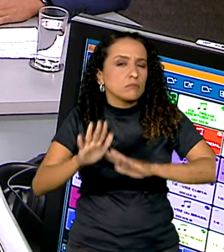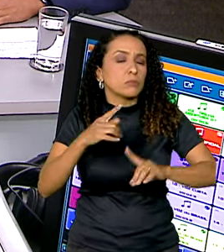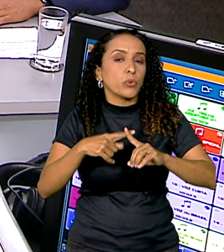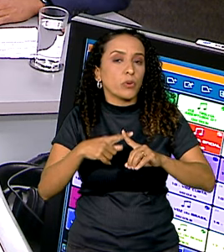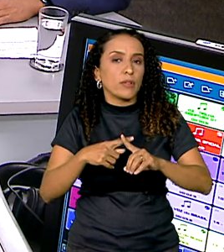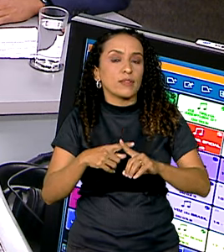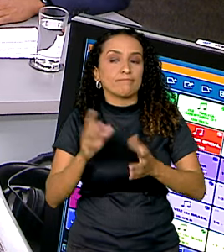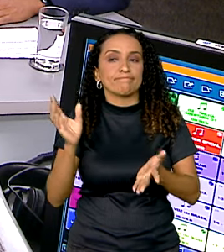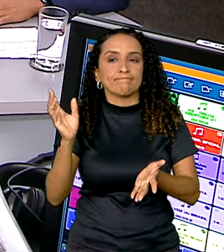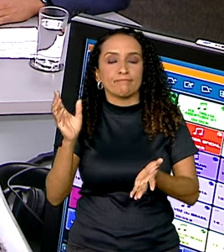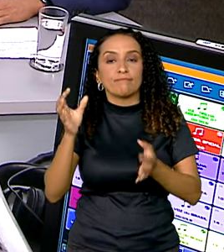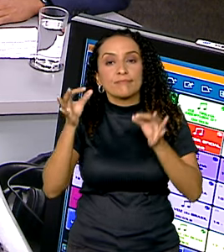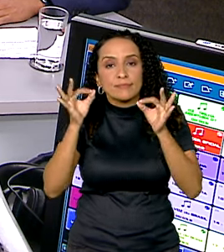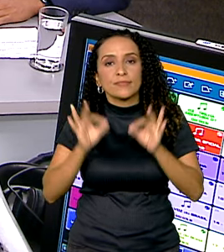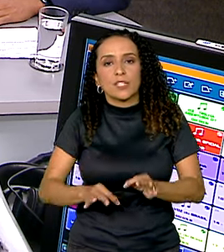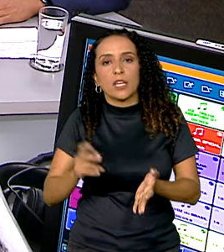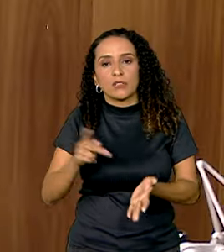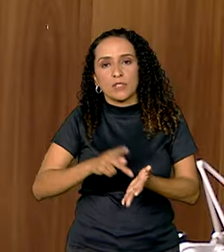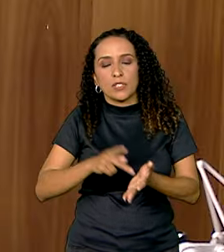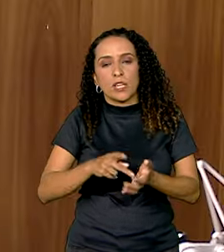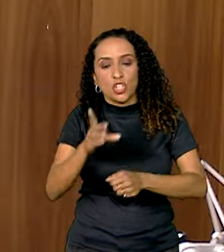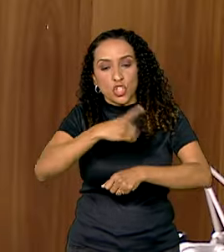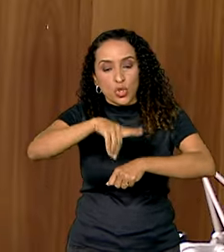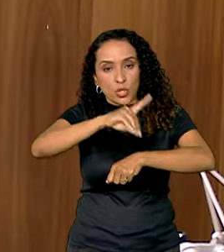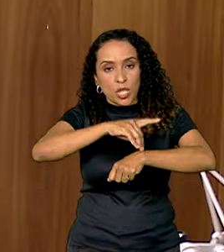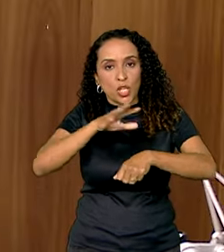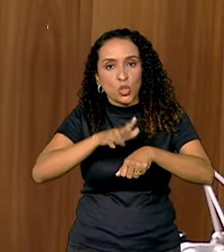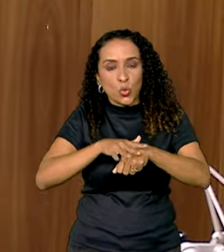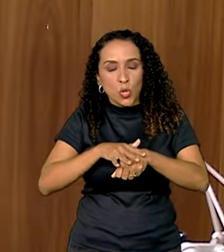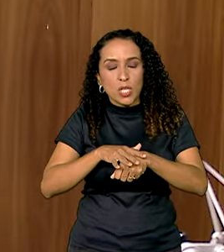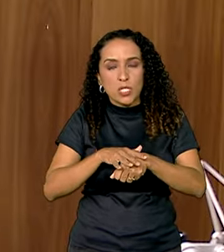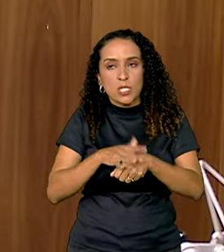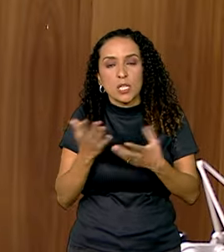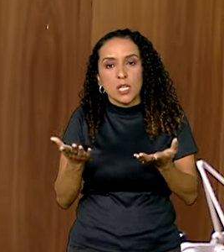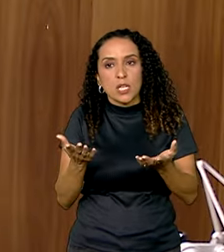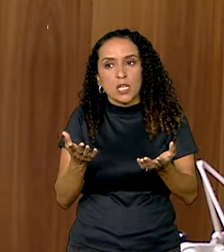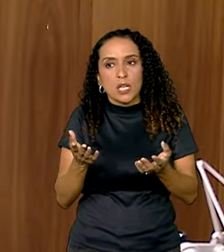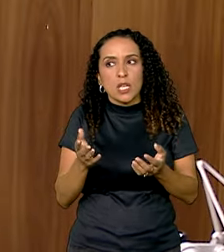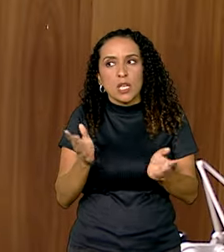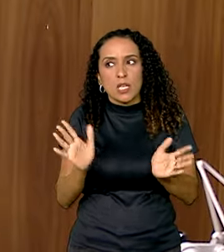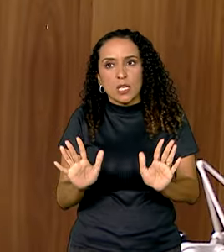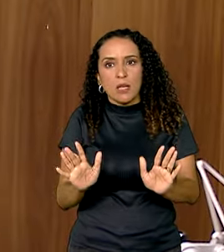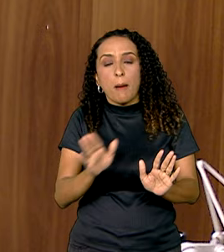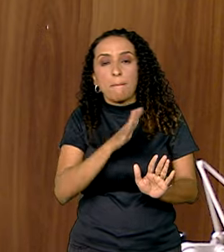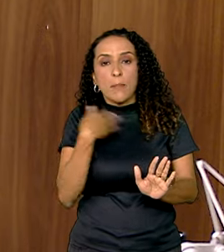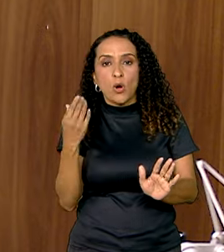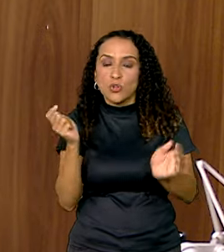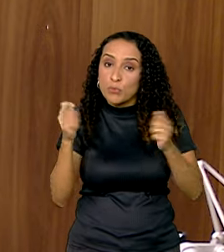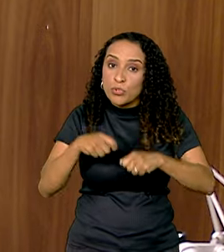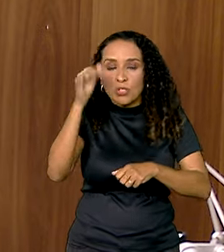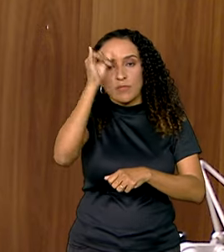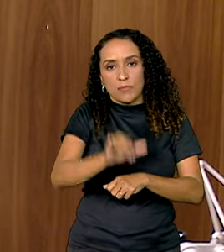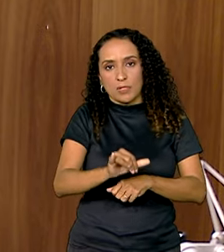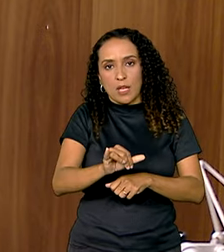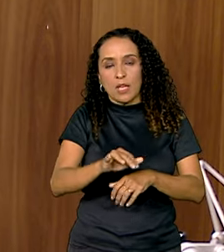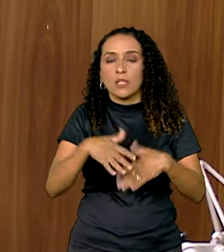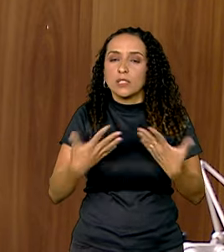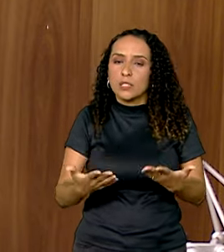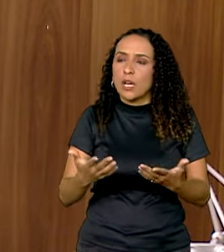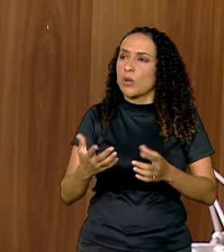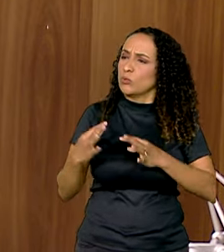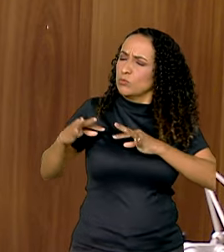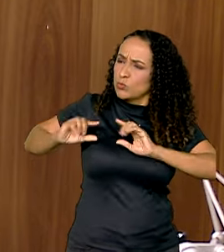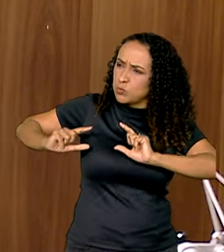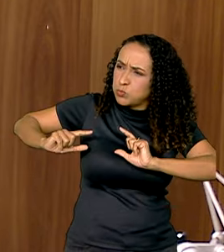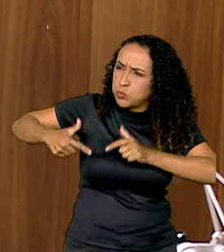fato a dengue é uma doença que, na qual as mortes são evitáveis. Então fizemos todo um trabalho